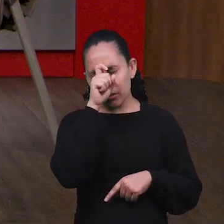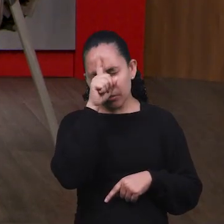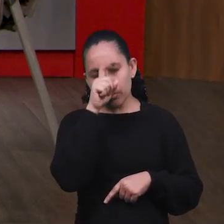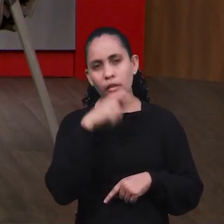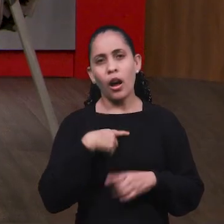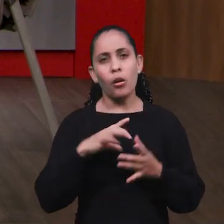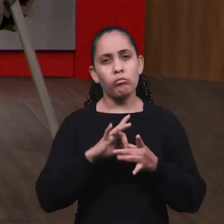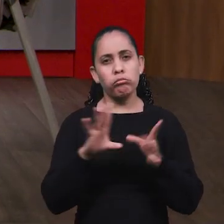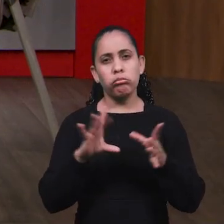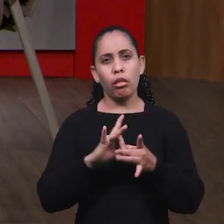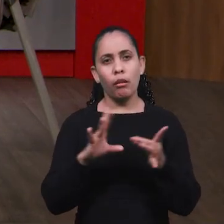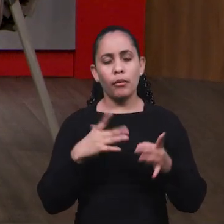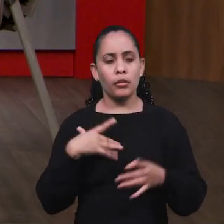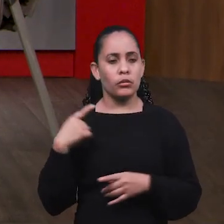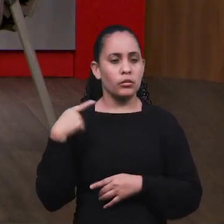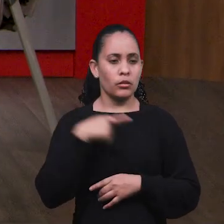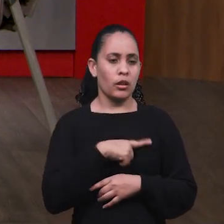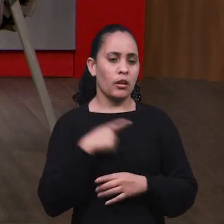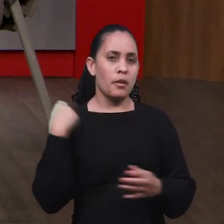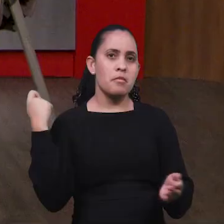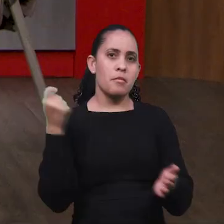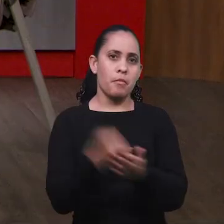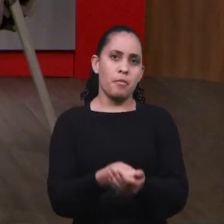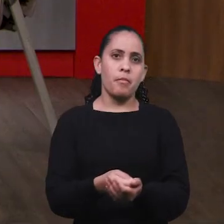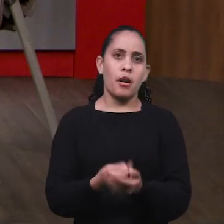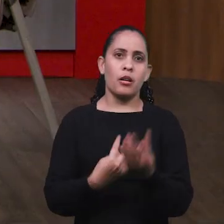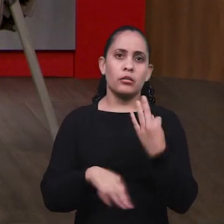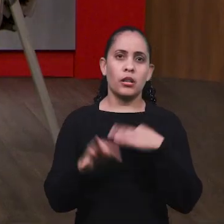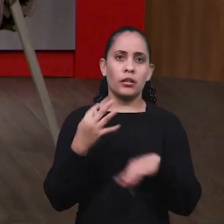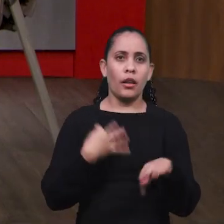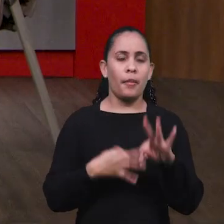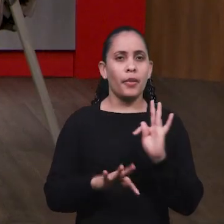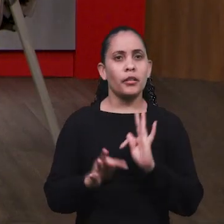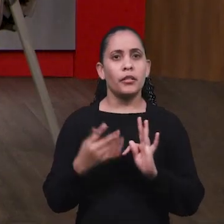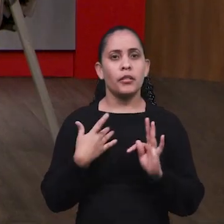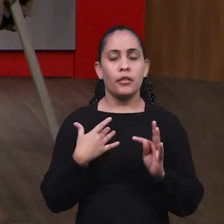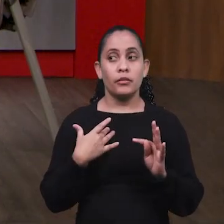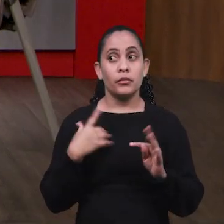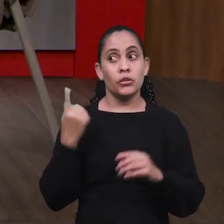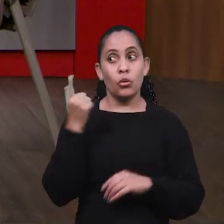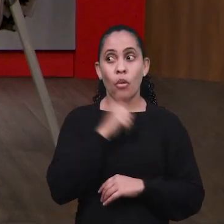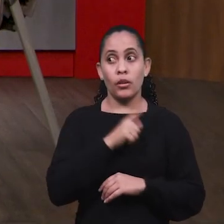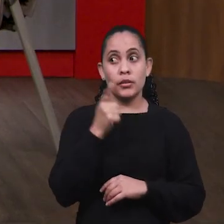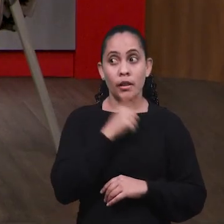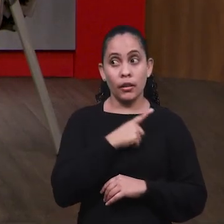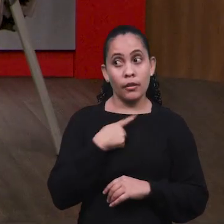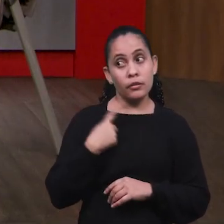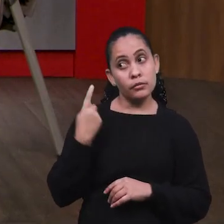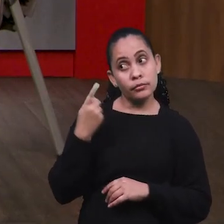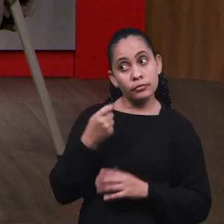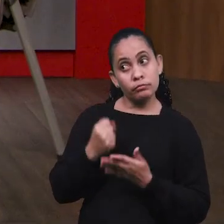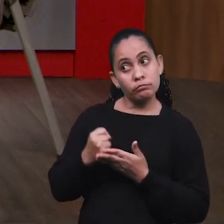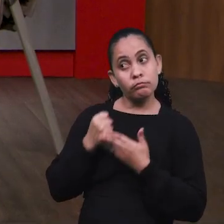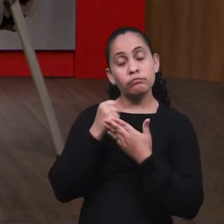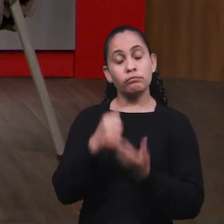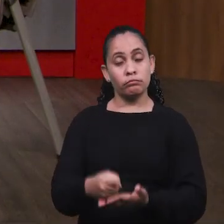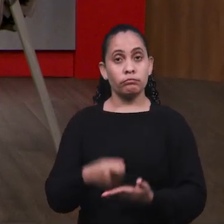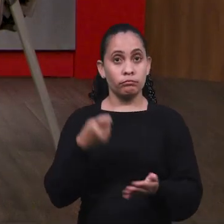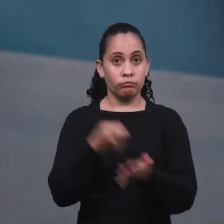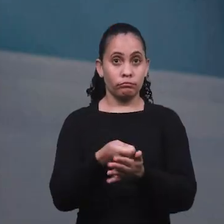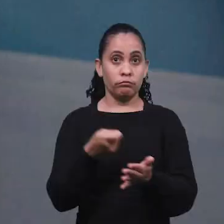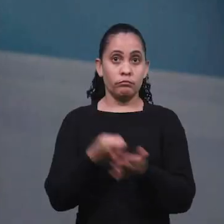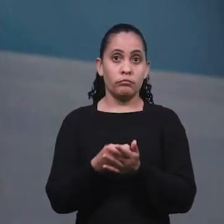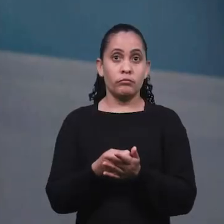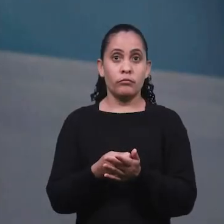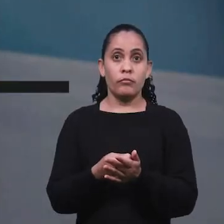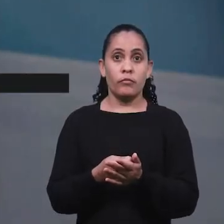mais avançado, o plano não cobre, ele quer bancar o tratamento mais conservador. Até você resolver isso, você tendo um aporte financeiro,